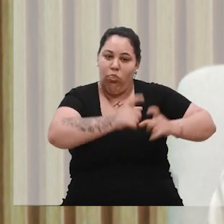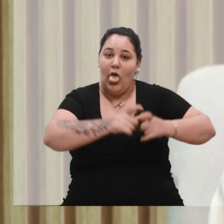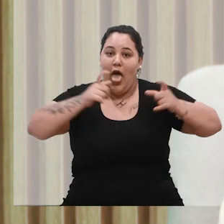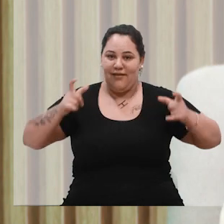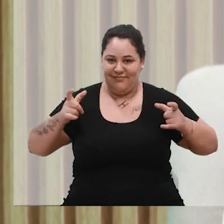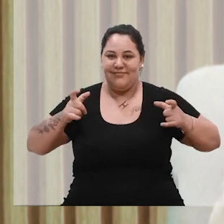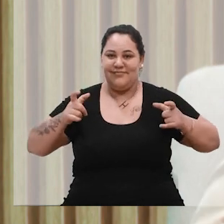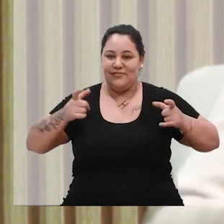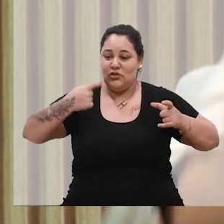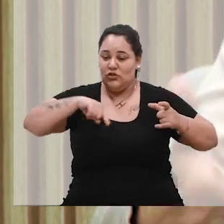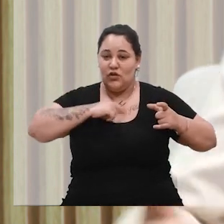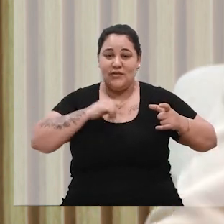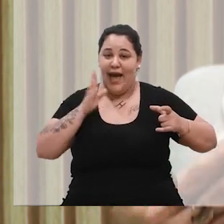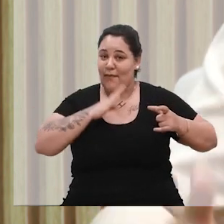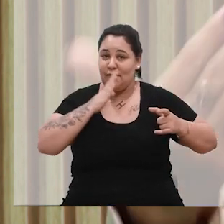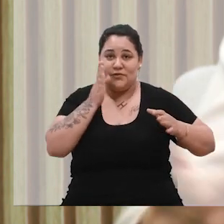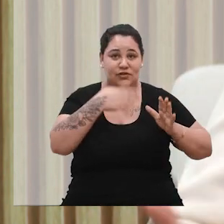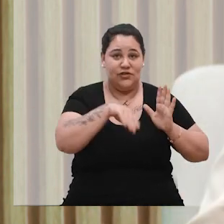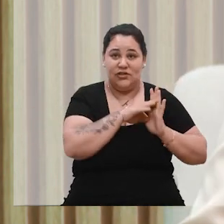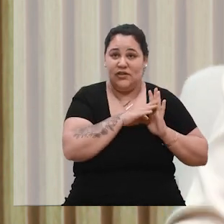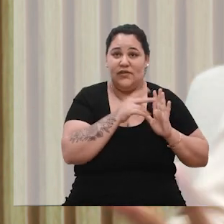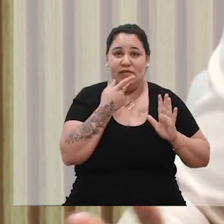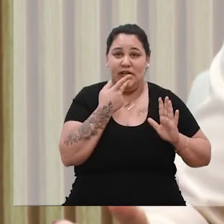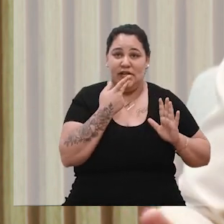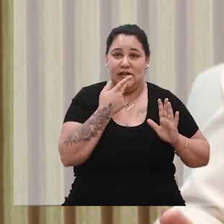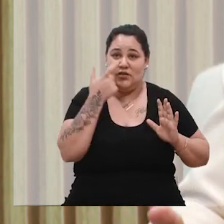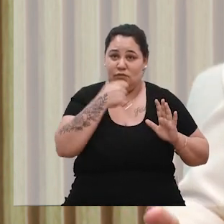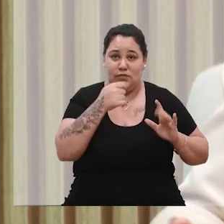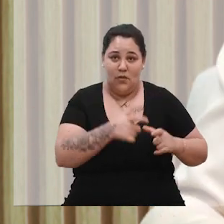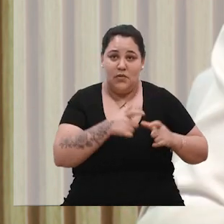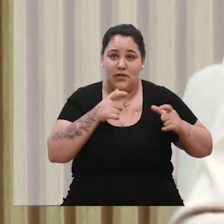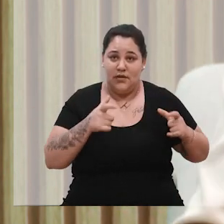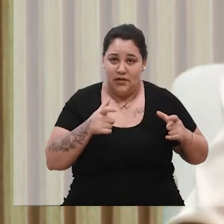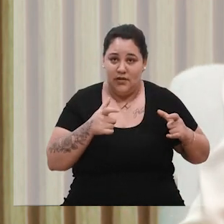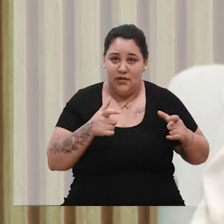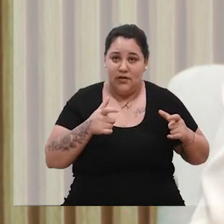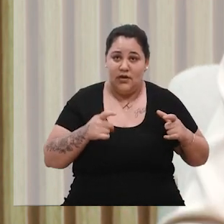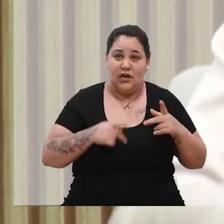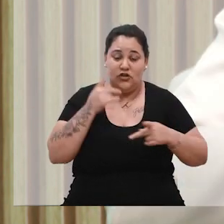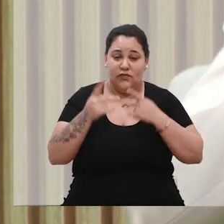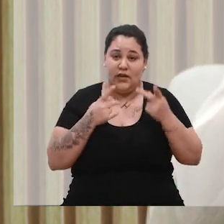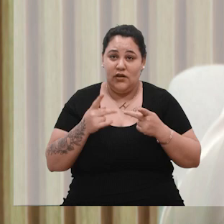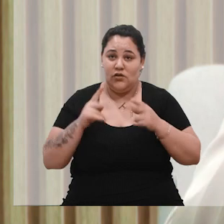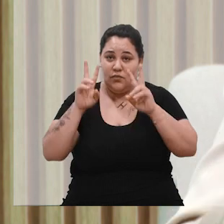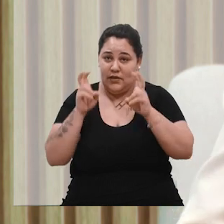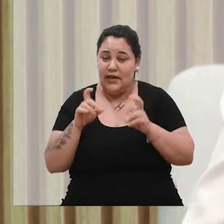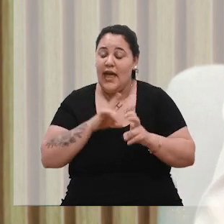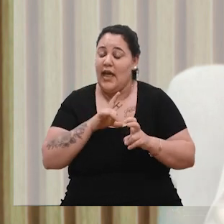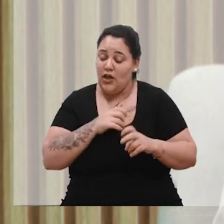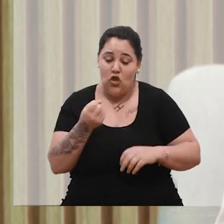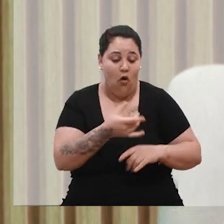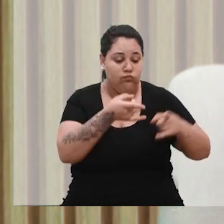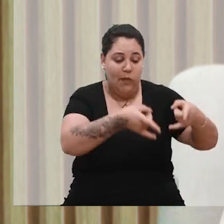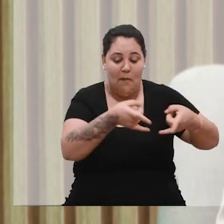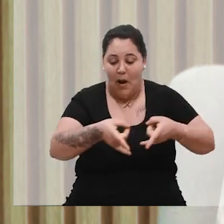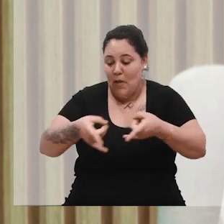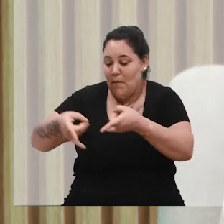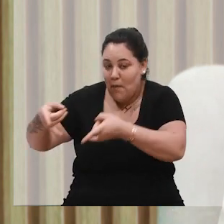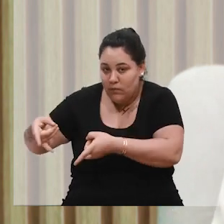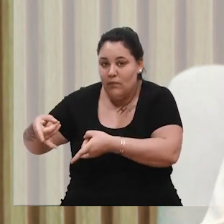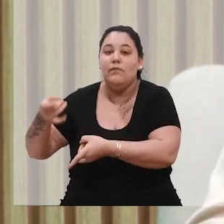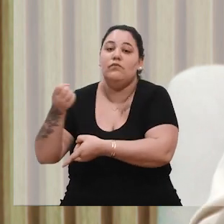nós fomos imediatamente, eu fui imediatamente dizer, não, mas uma ampliação, e a gente está falando sobre ter novos leitos,